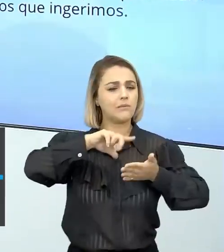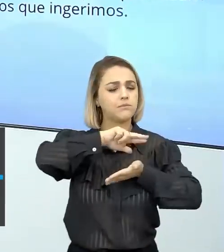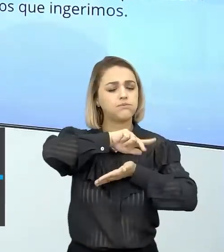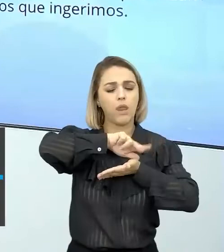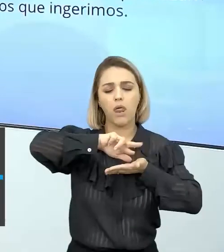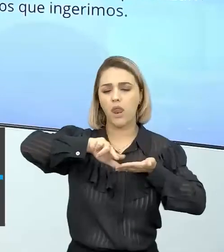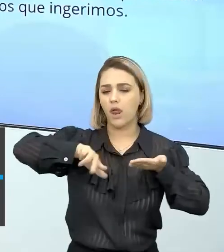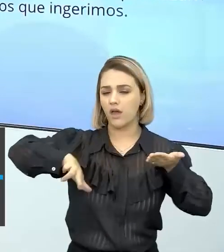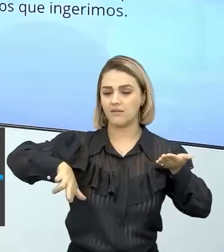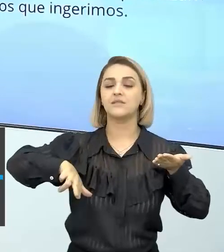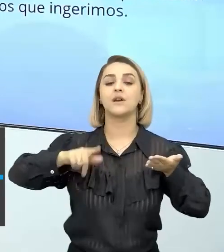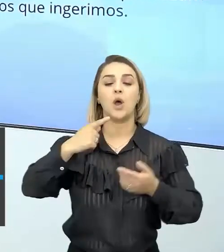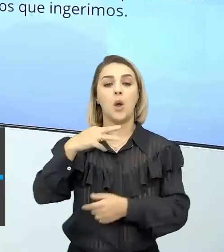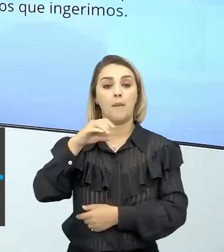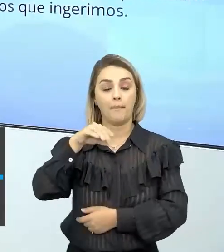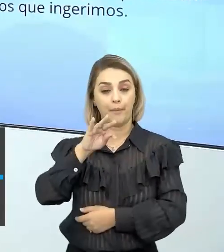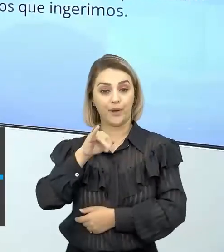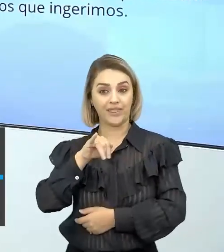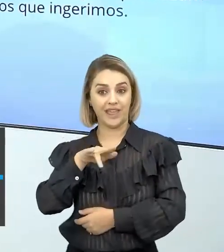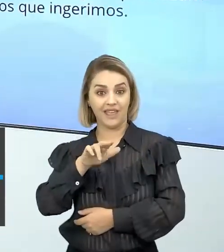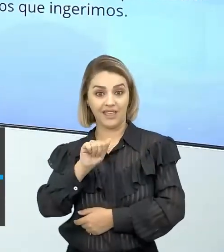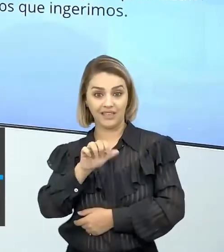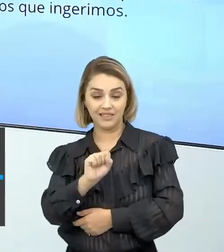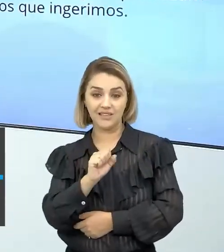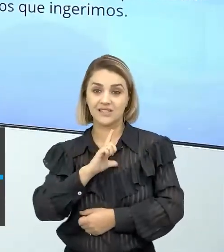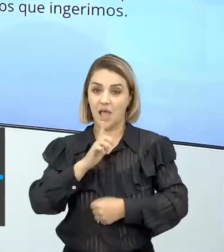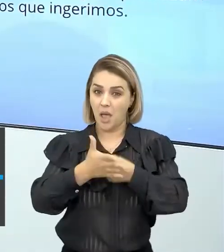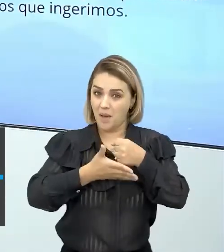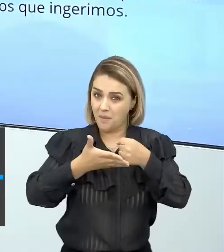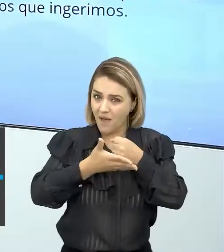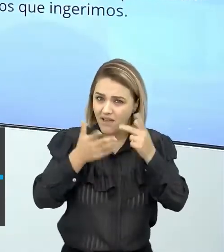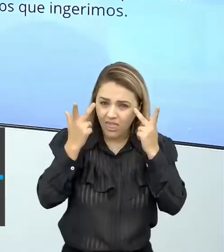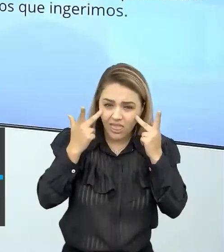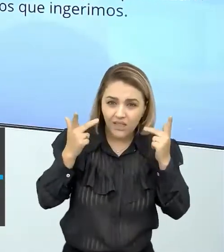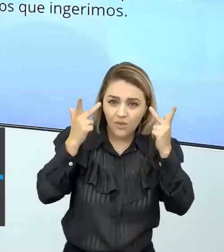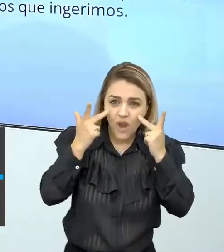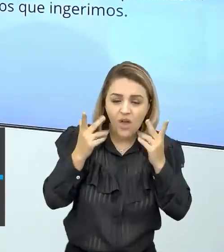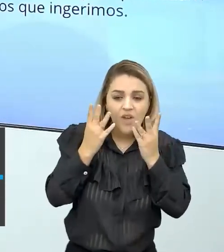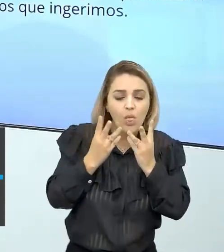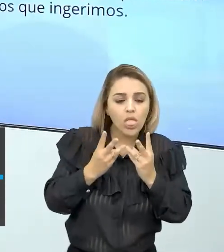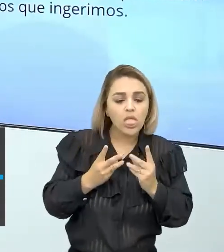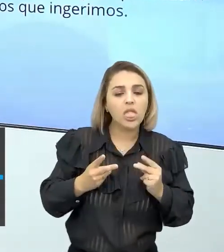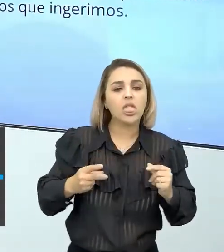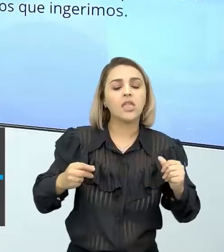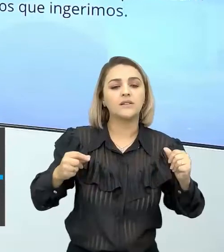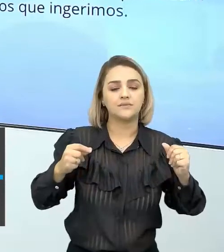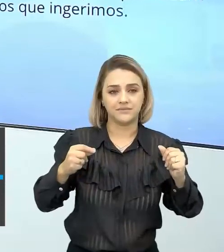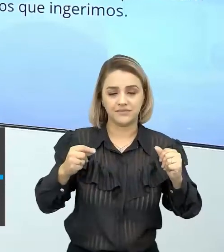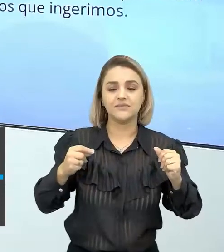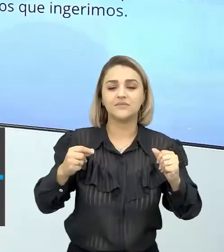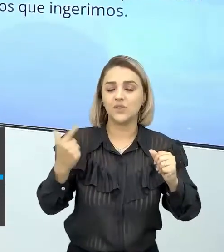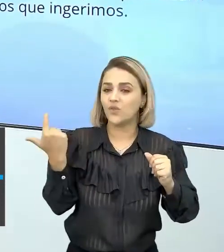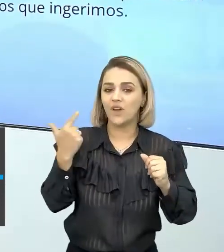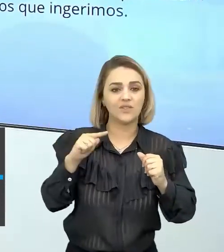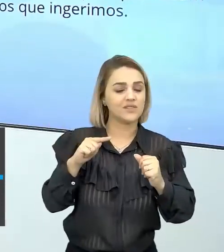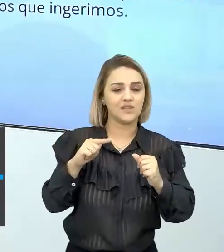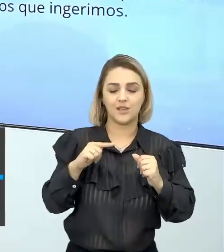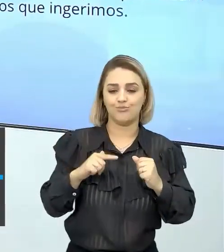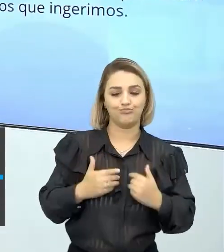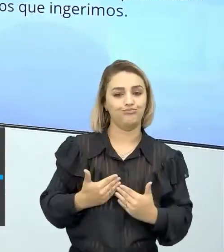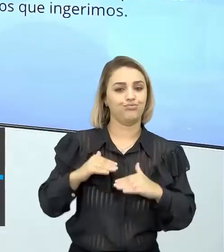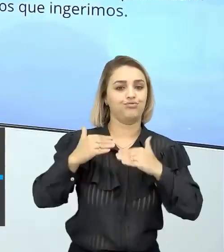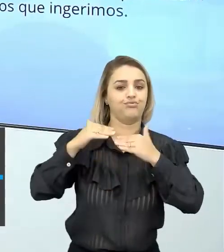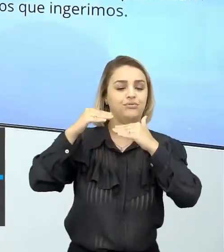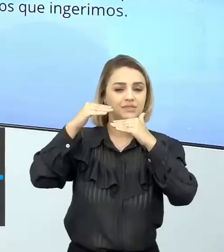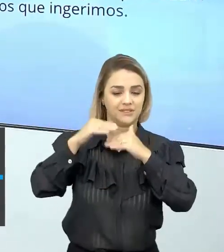a sua estrutura natural. Se elas perderem a sua estrutura, consequentemente elas deixarão de desempenhar a sua função. Então,